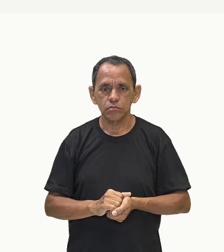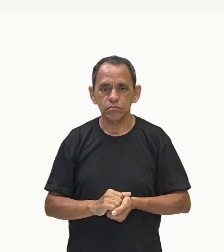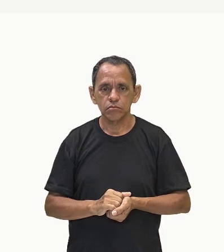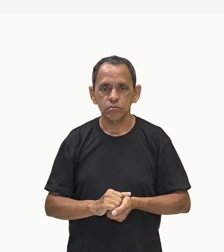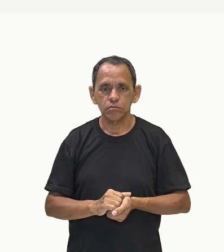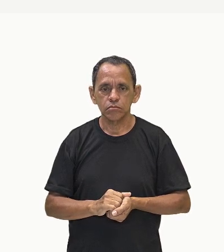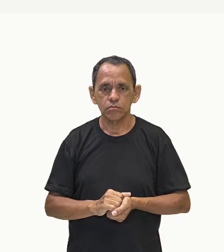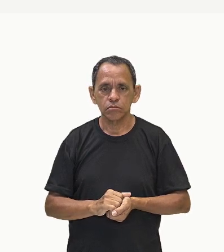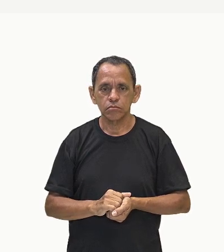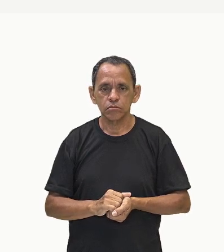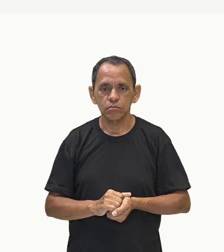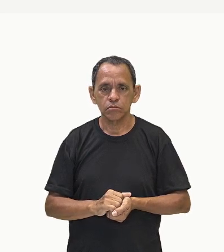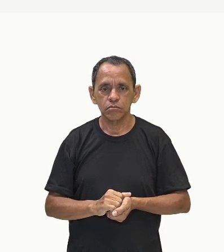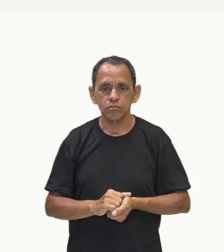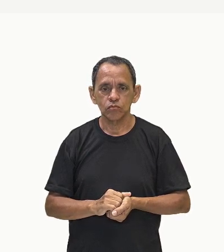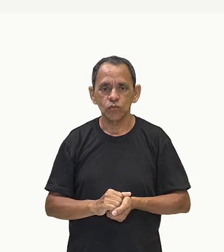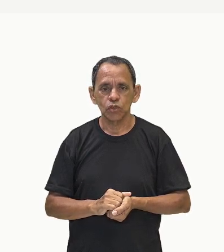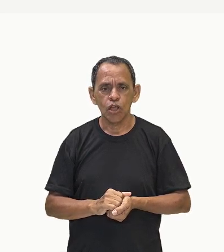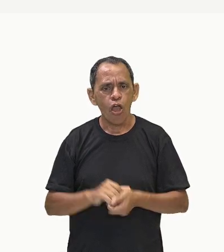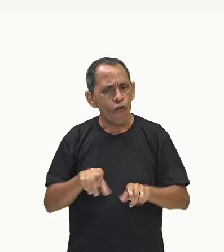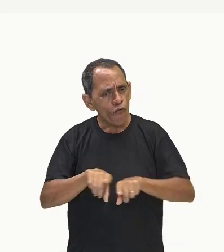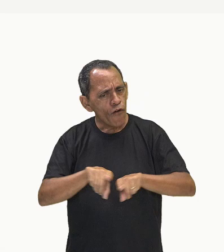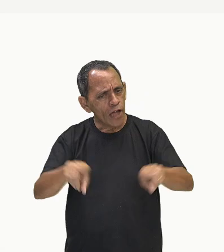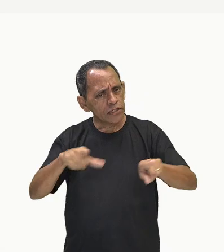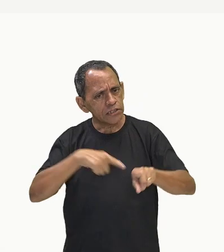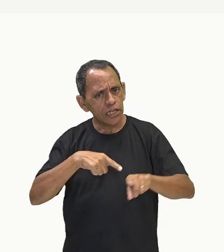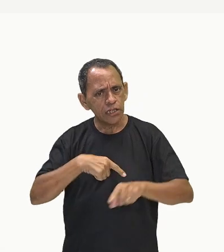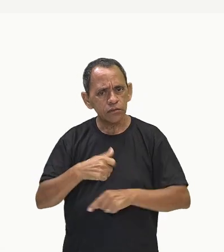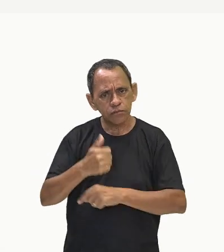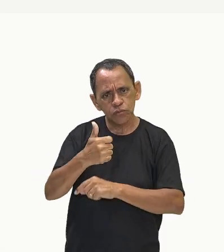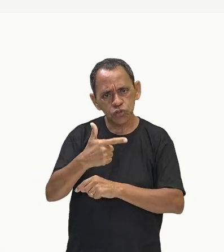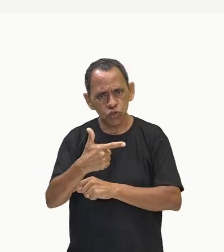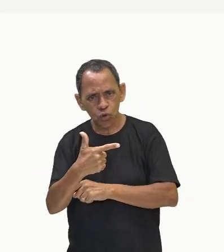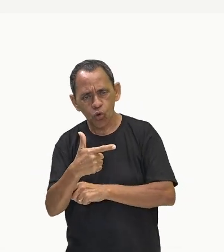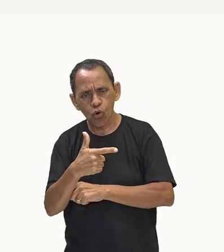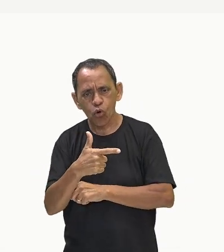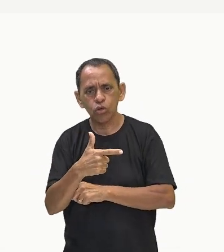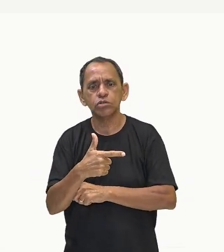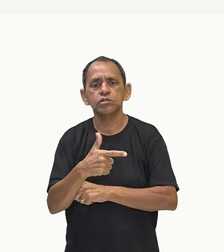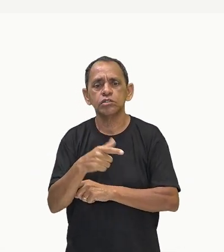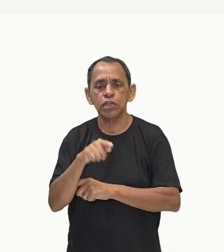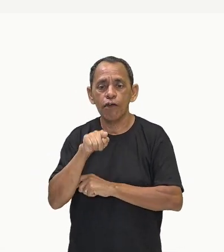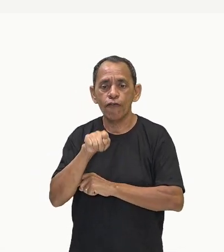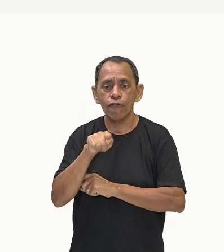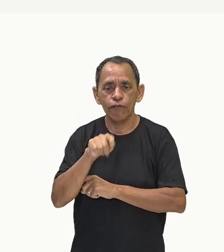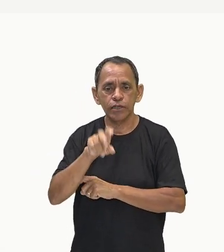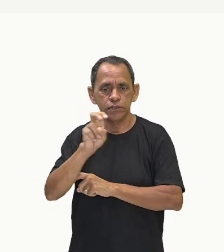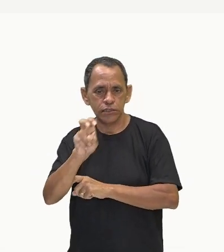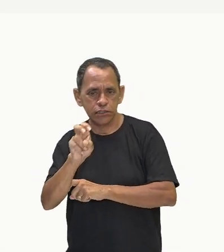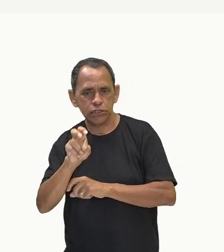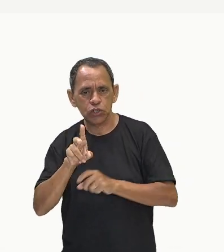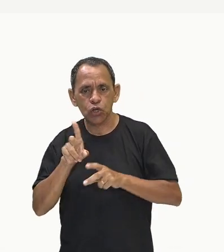vértices. Então, nós teríamos o quê? 12 vezes 5, 60. Então, para